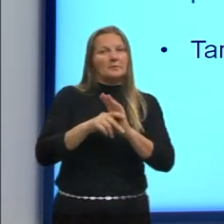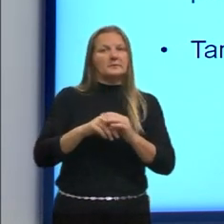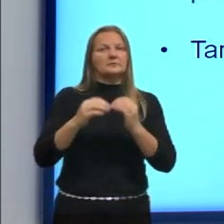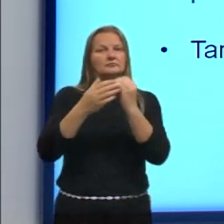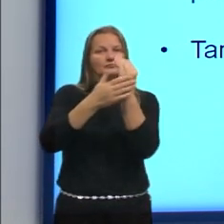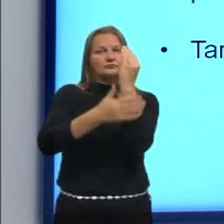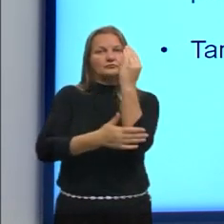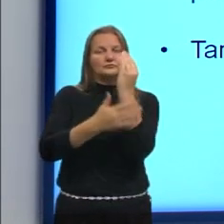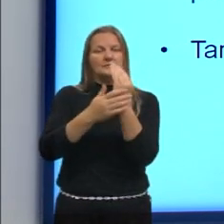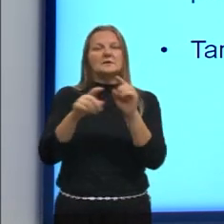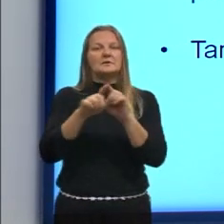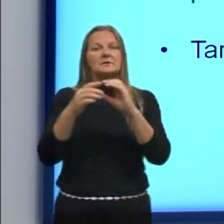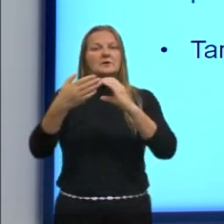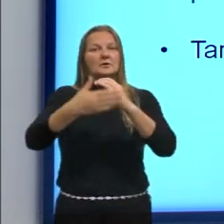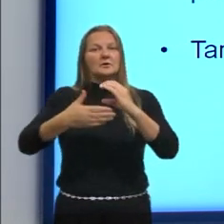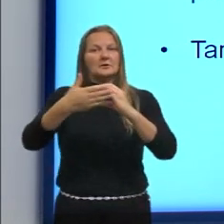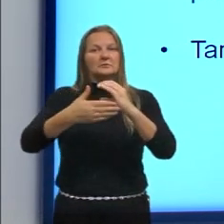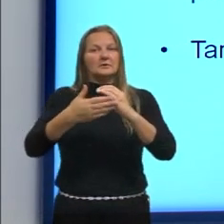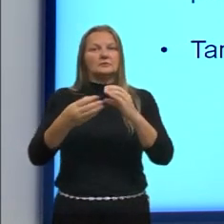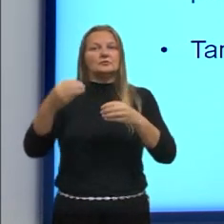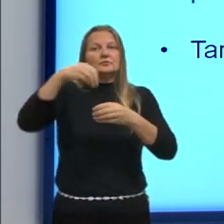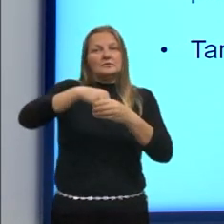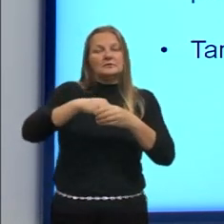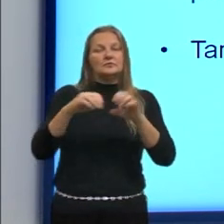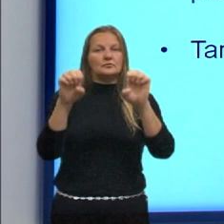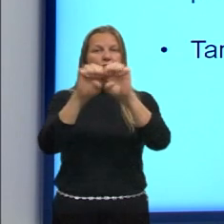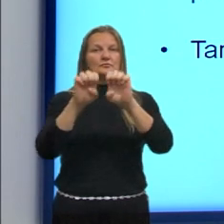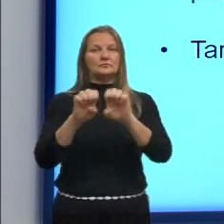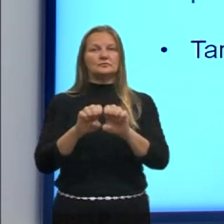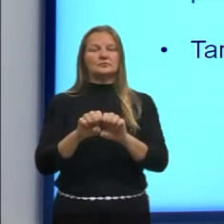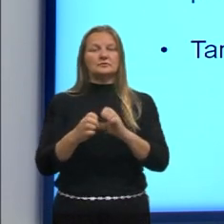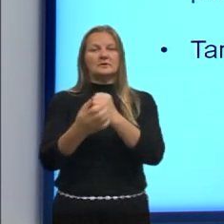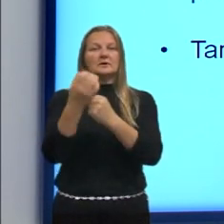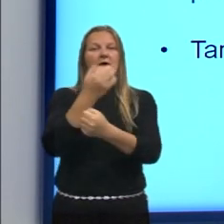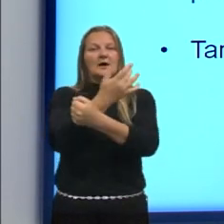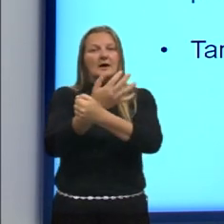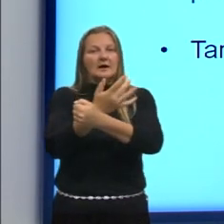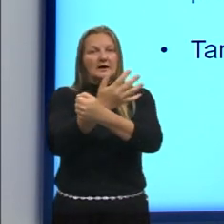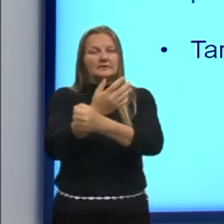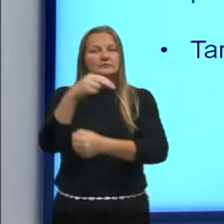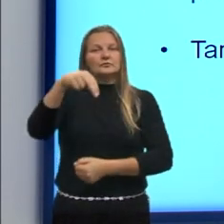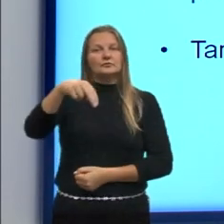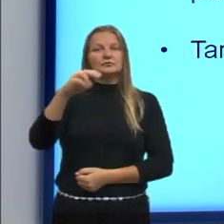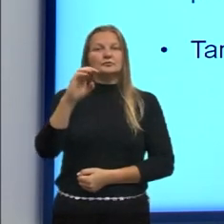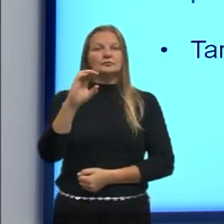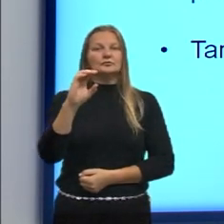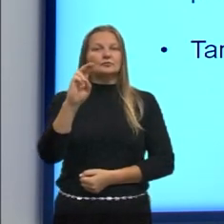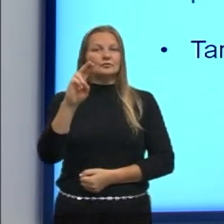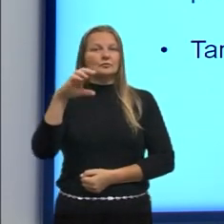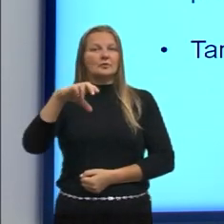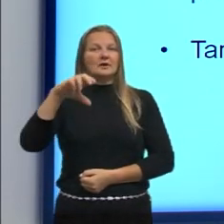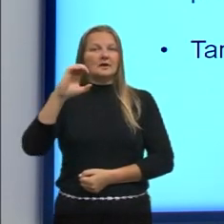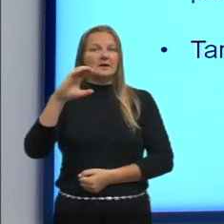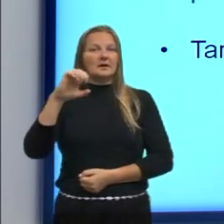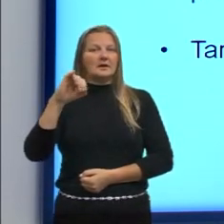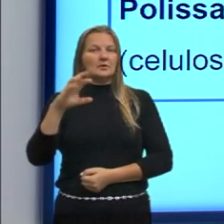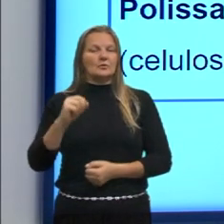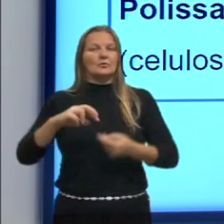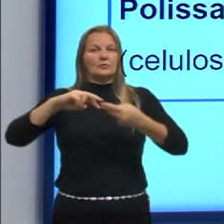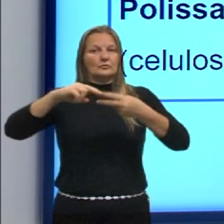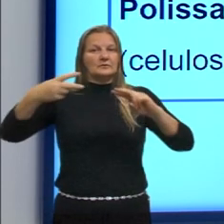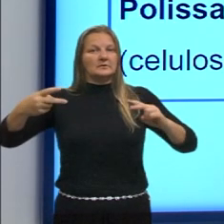os carboidratos fazem parte da estrutura dos ácidos nucleicos que são os DNA e o RNA